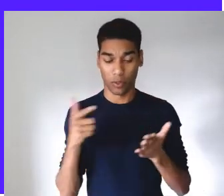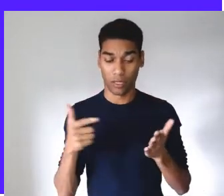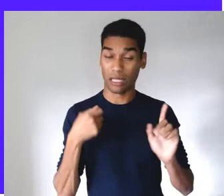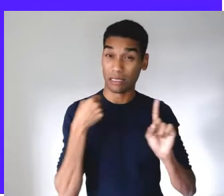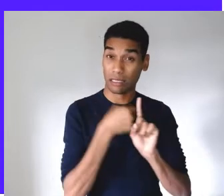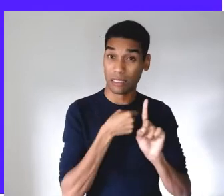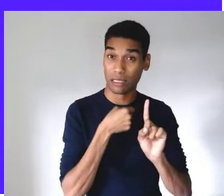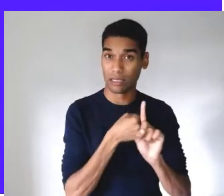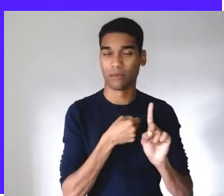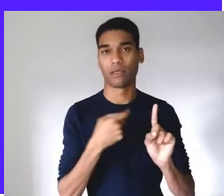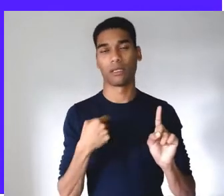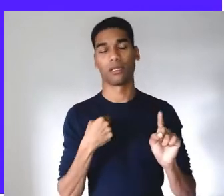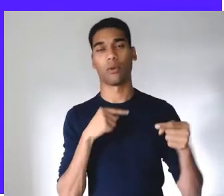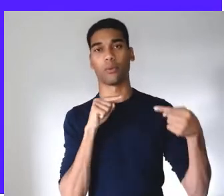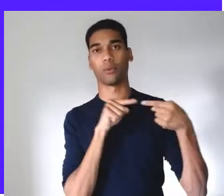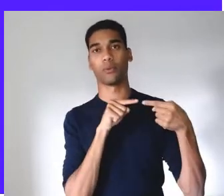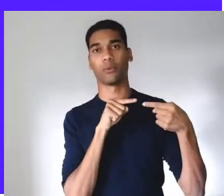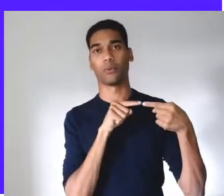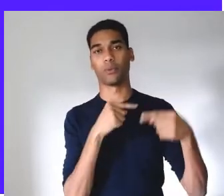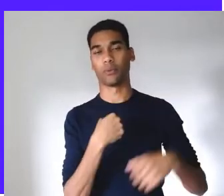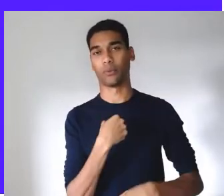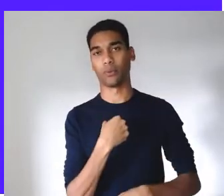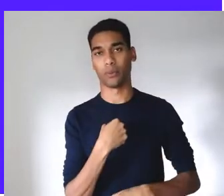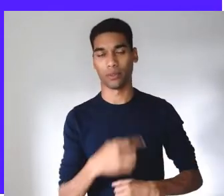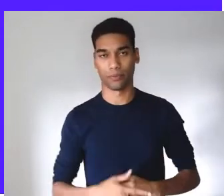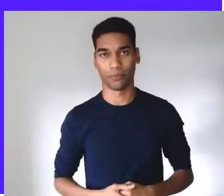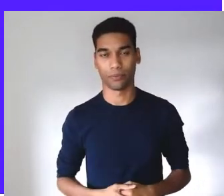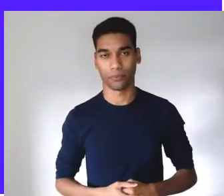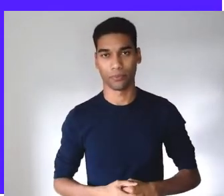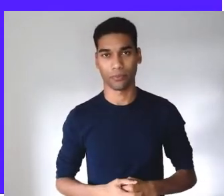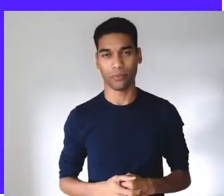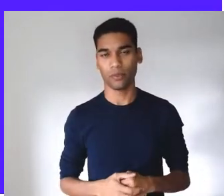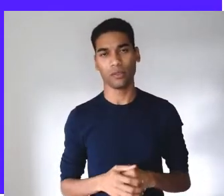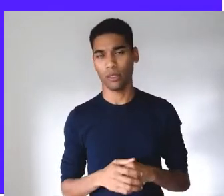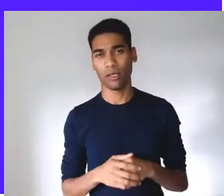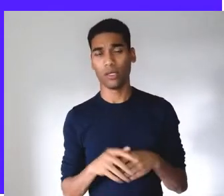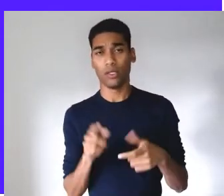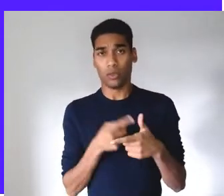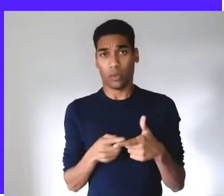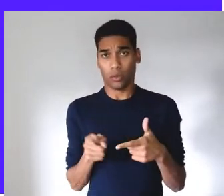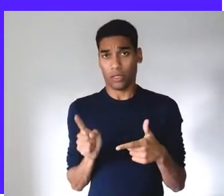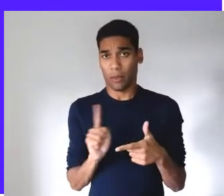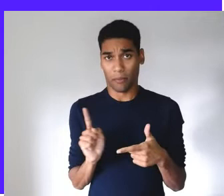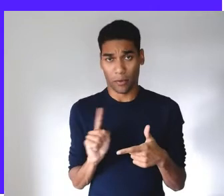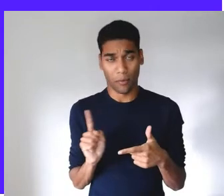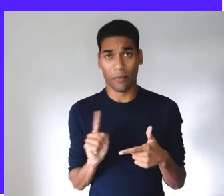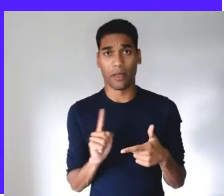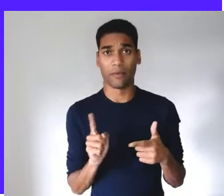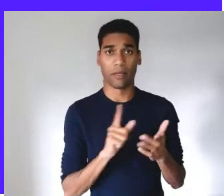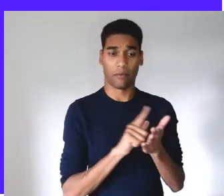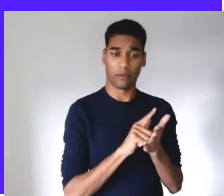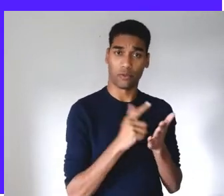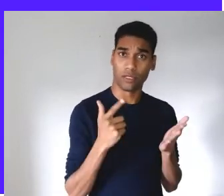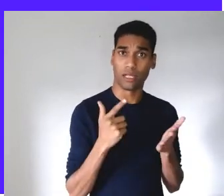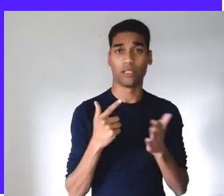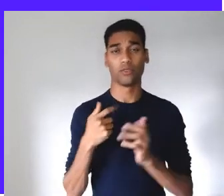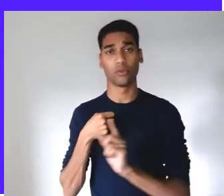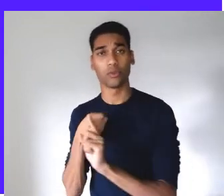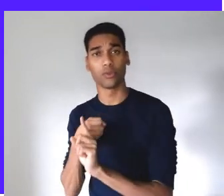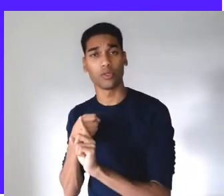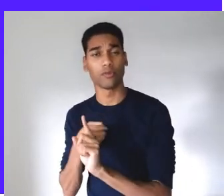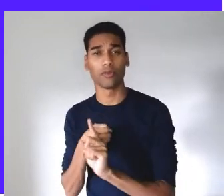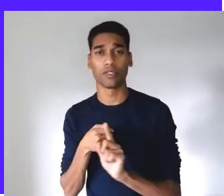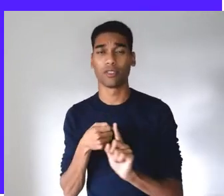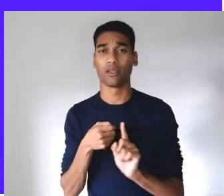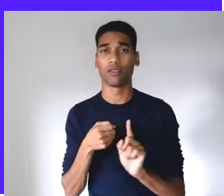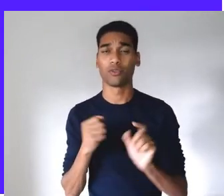identifico, inclusive, não há nenhum problema em ser jornalista e ativista, porque todos somos, né? Toda a